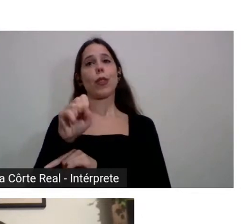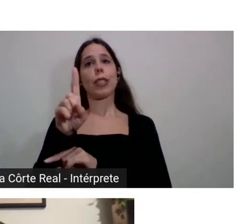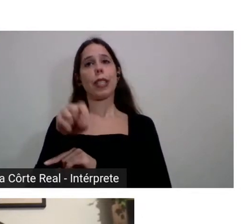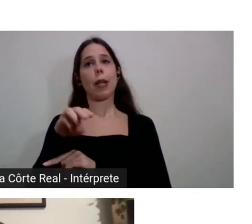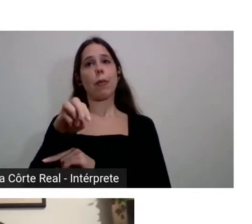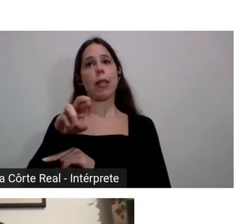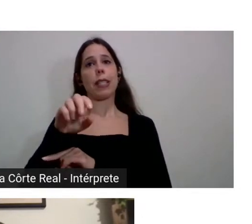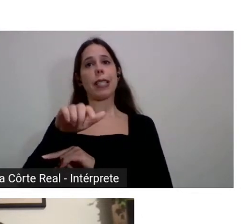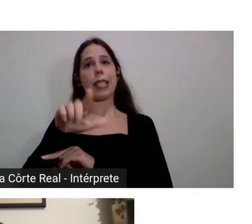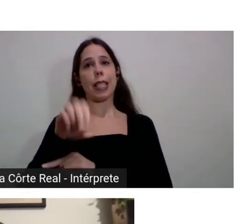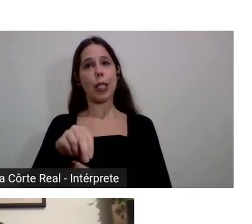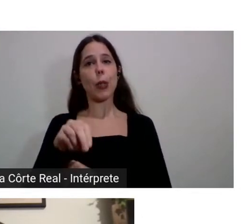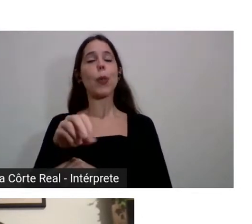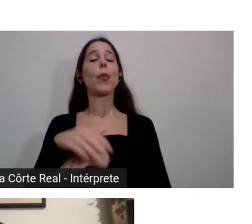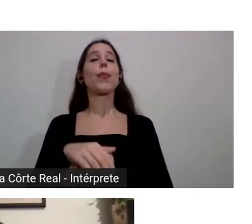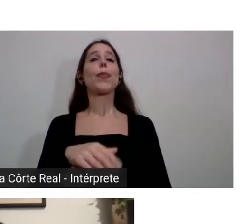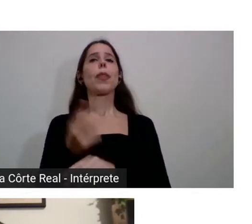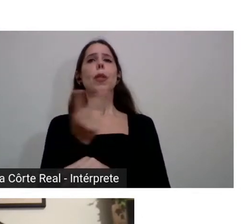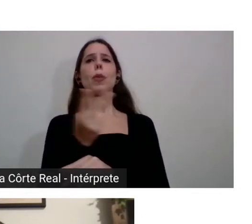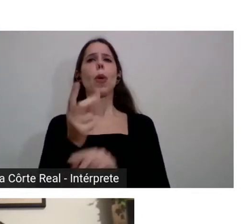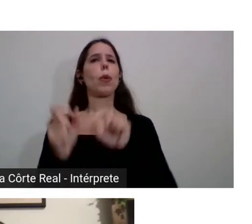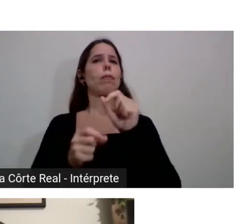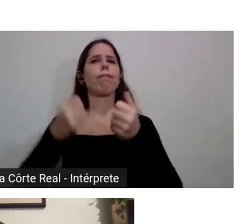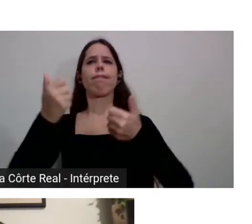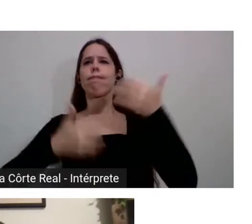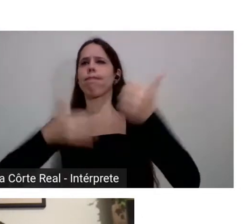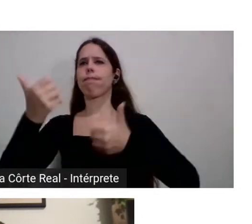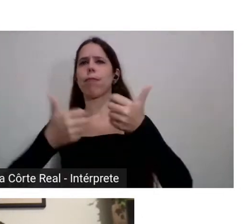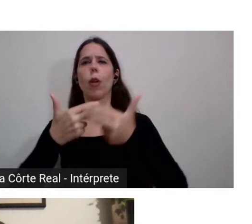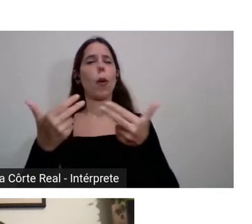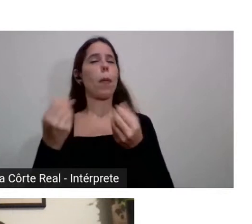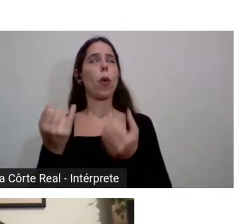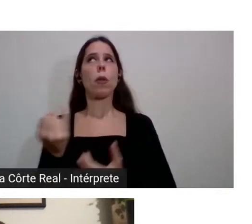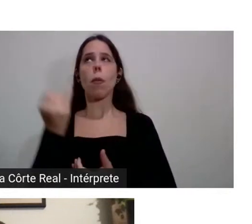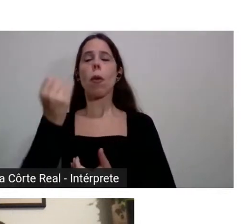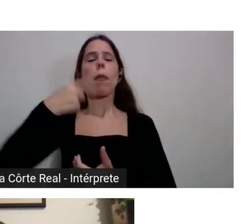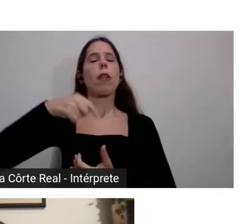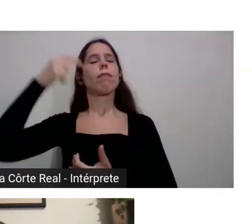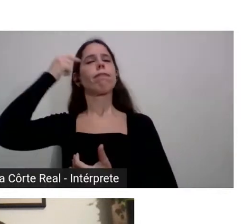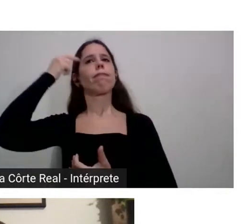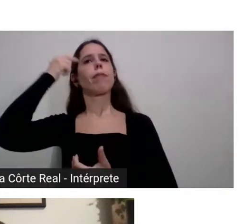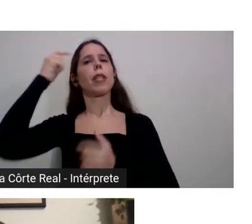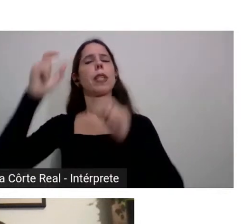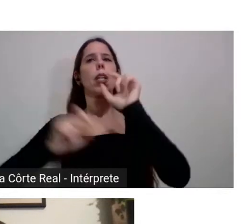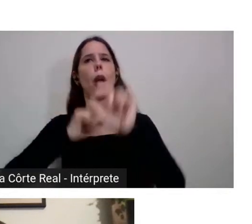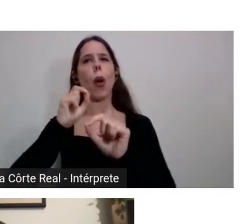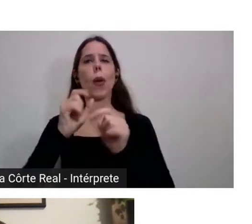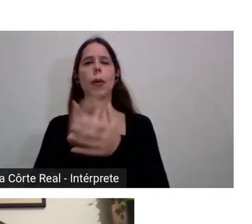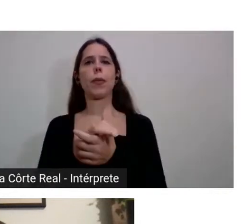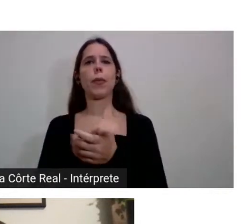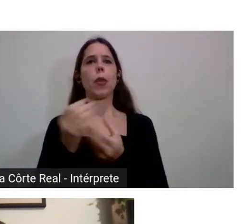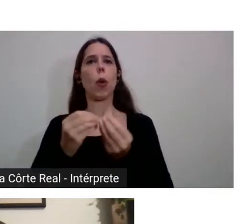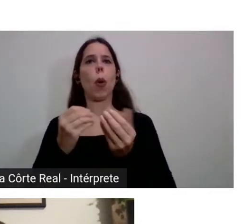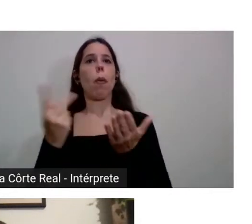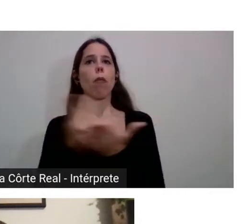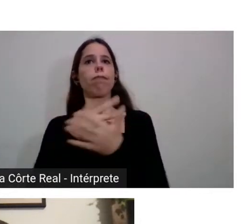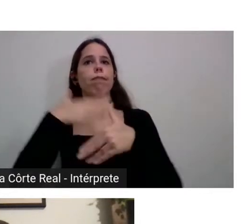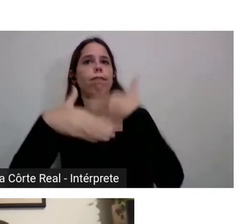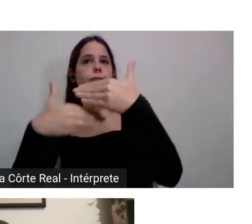trouxeram fundamentais contribuições para pensarmos o avanço do financiamento educacional no